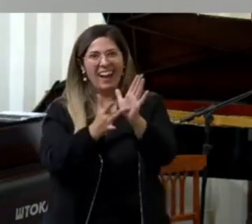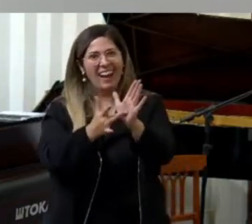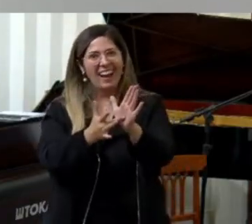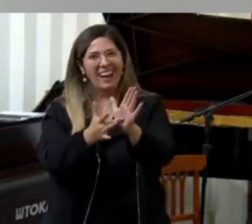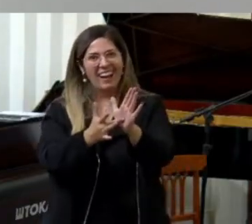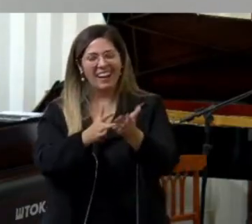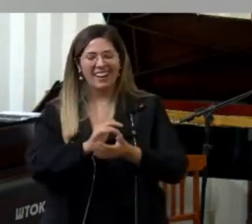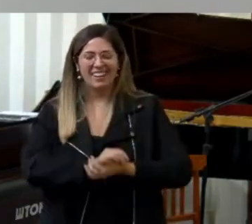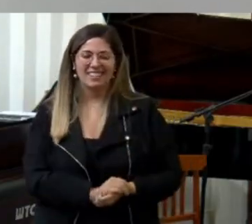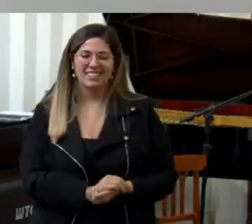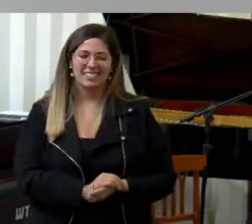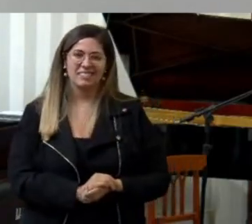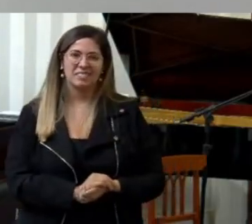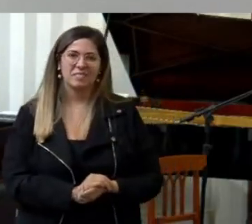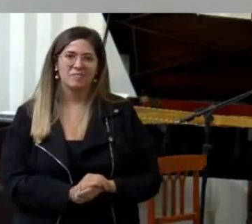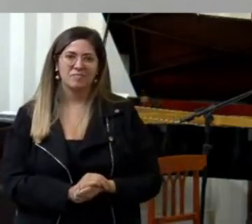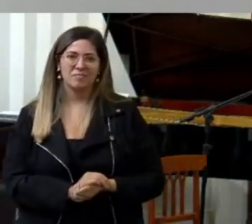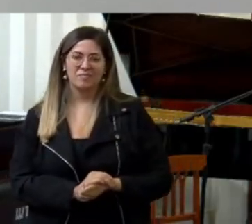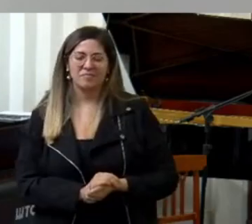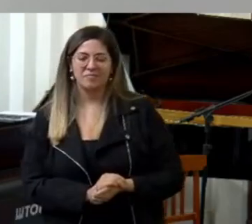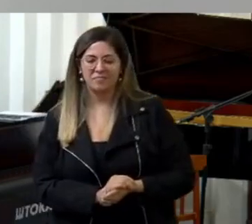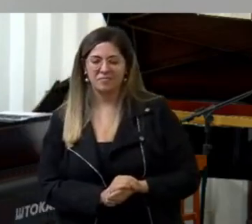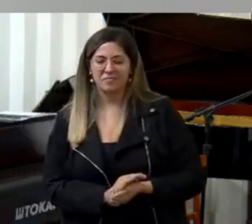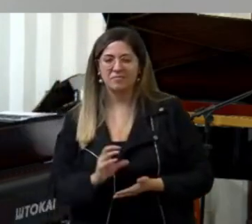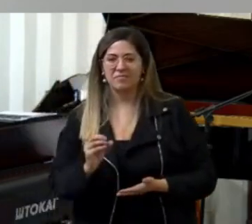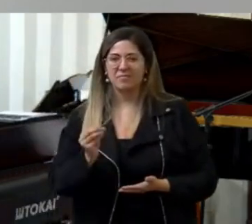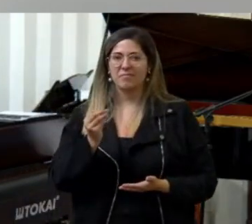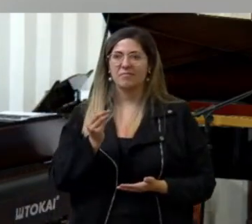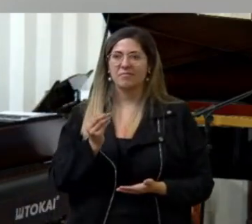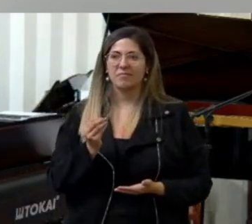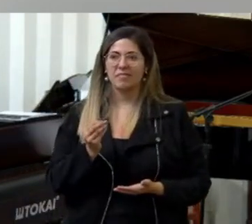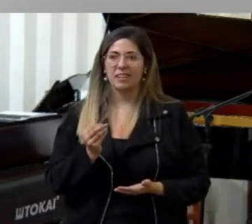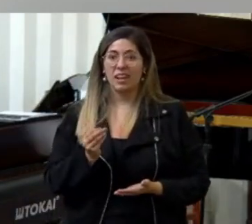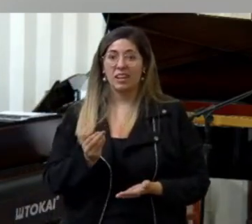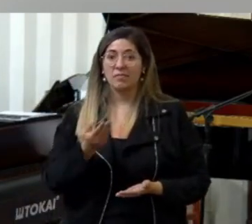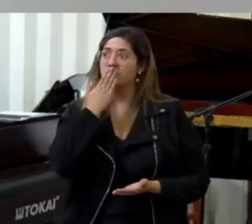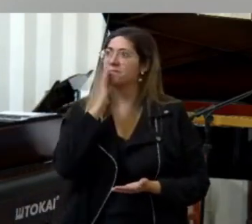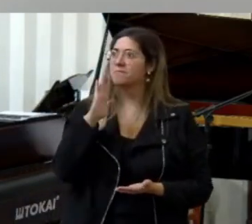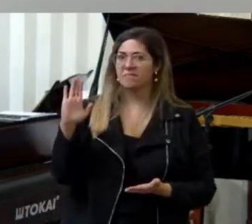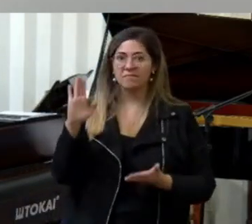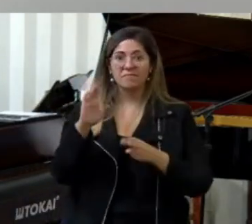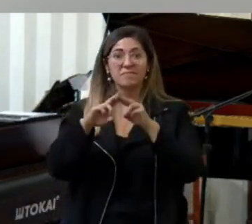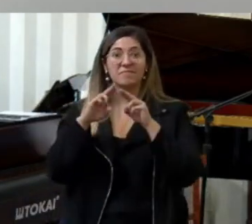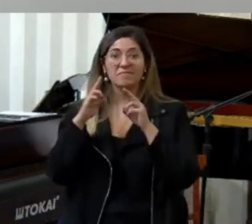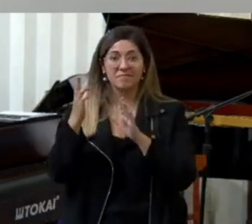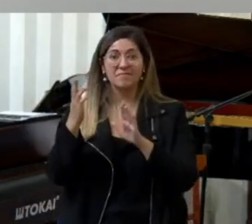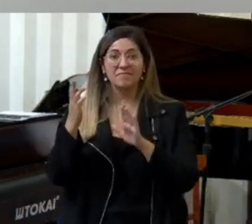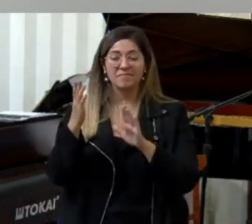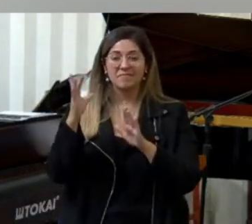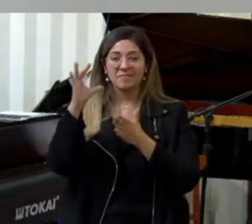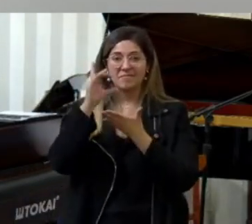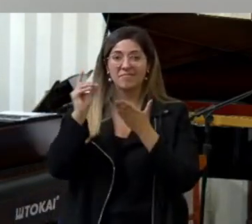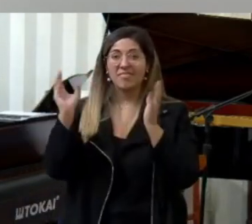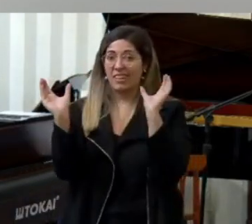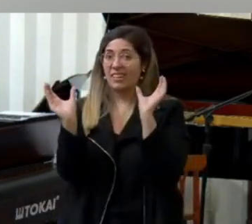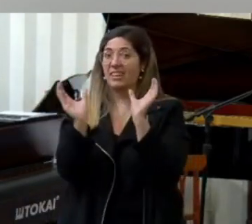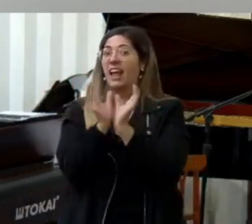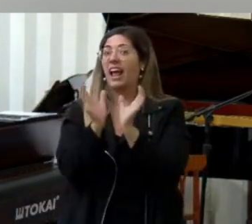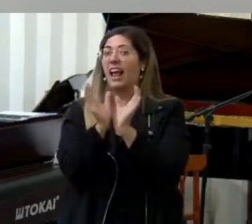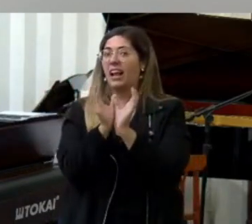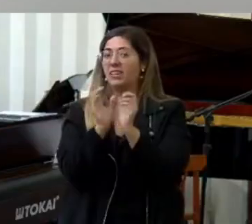Olha só, como já começa a mostrar o que é que está prometido. E o meu cálice,